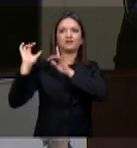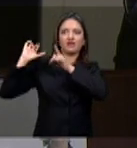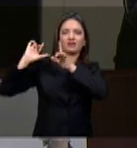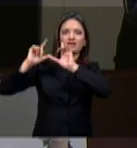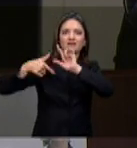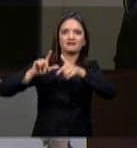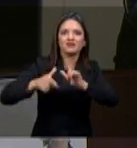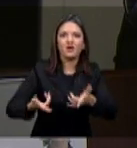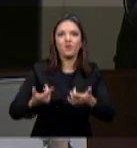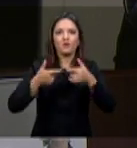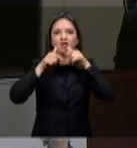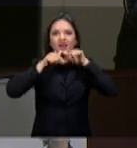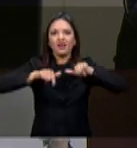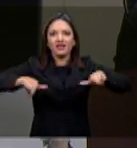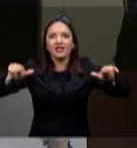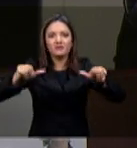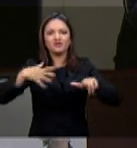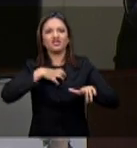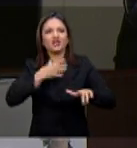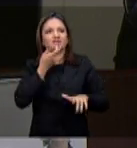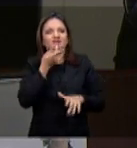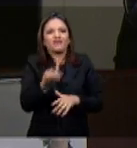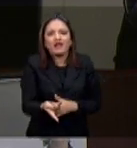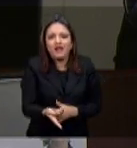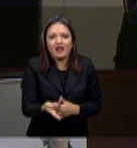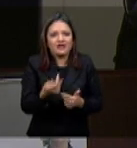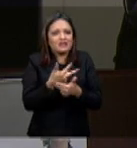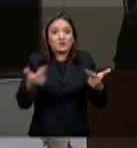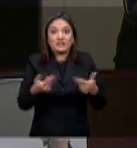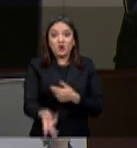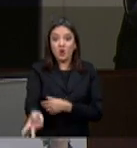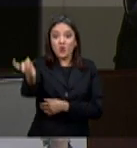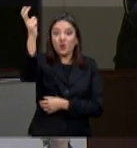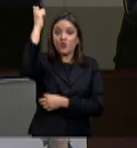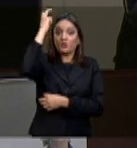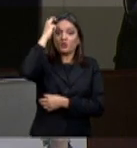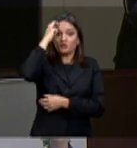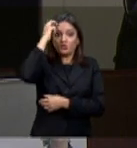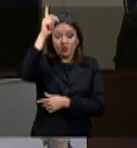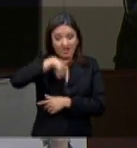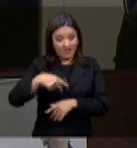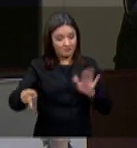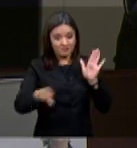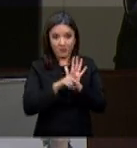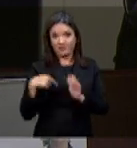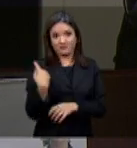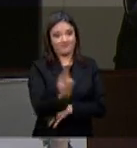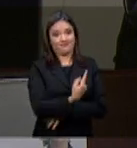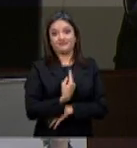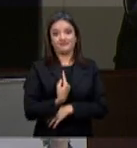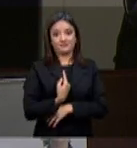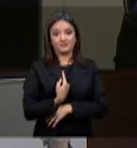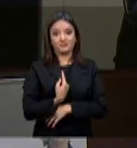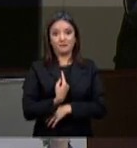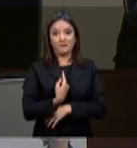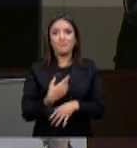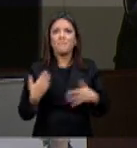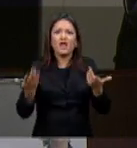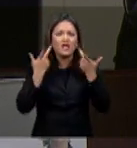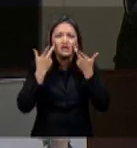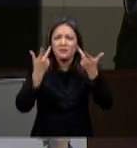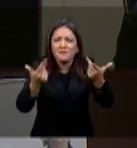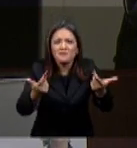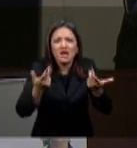nossos sotaques, saberes e sabores. Cultura é nossa impressão digital. Quem fala é a